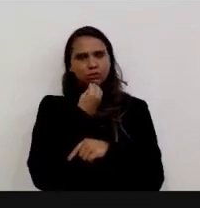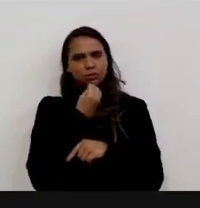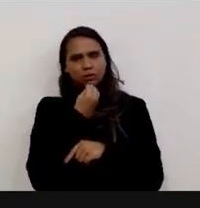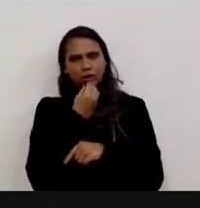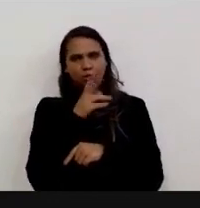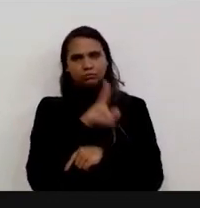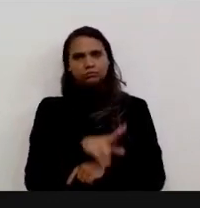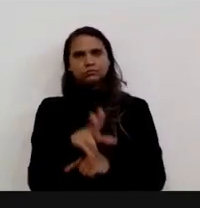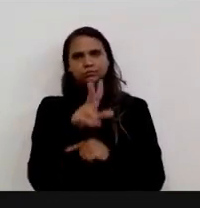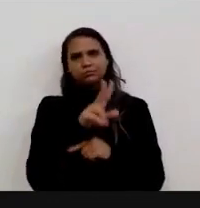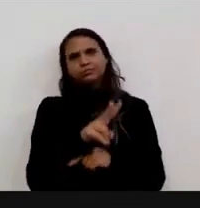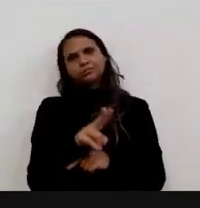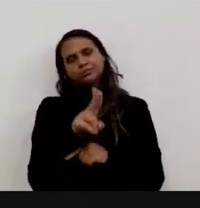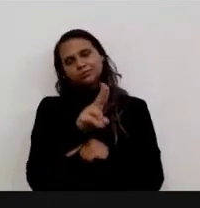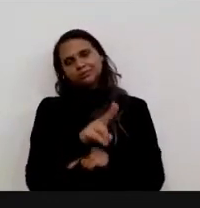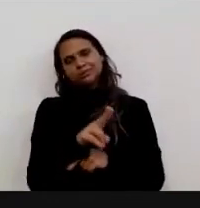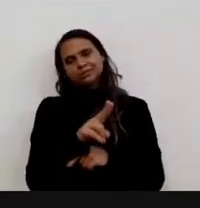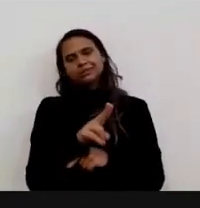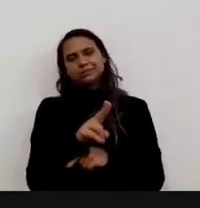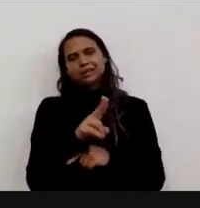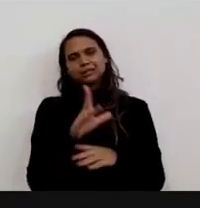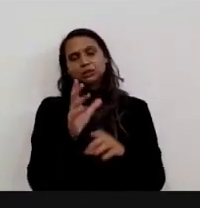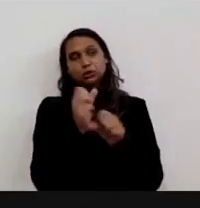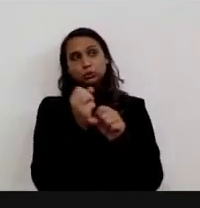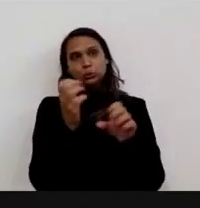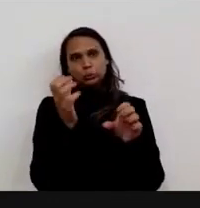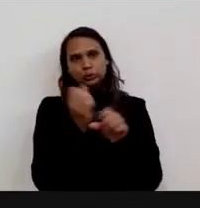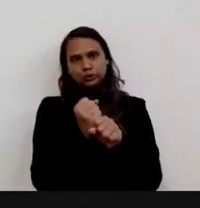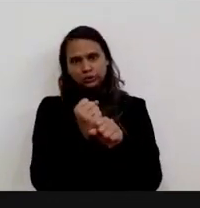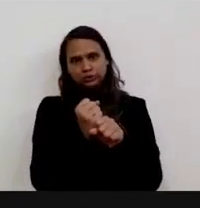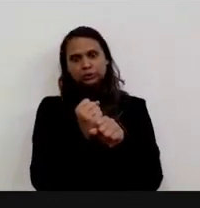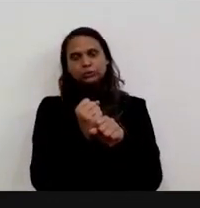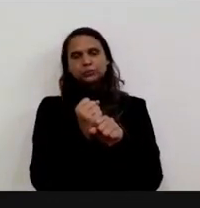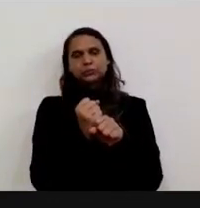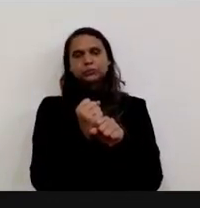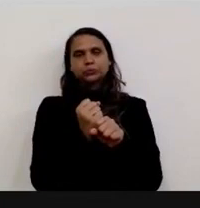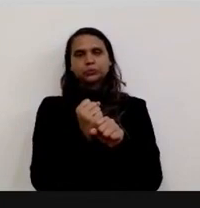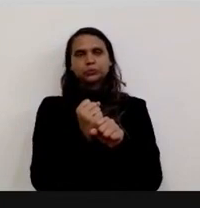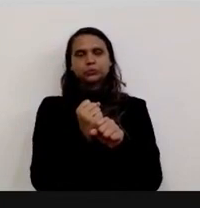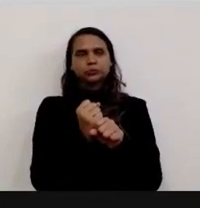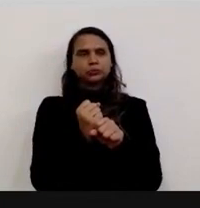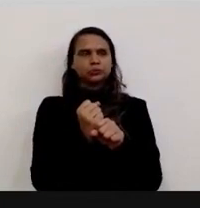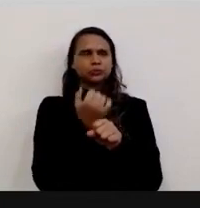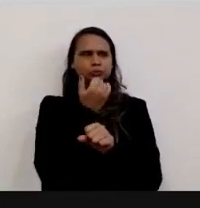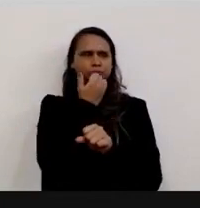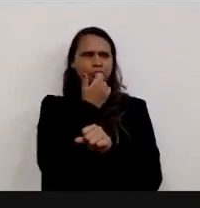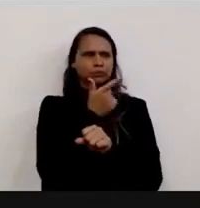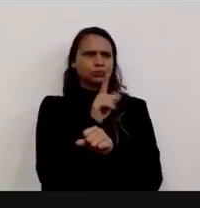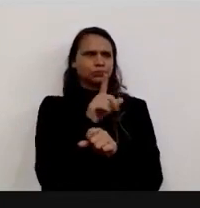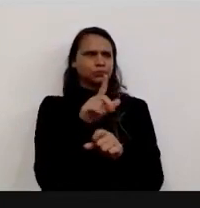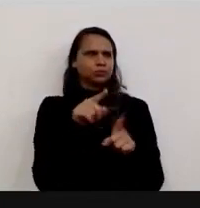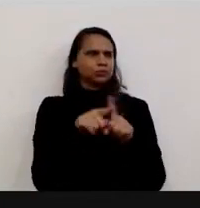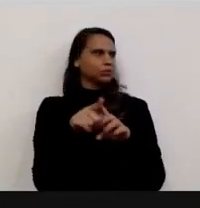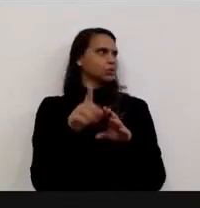alguma aí generativa para fazer essa parte da sumarização. E qual foi a outra pergunta que você fez sobre o que mais? Não, era isso. A sumarização e